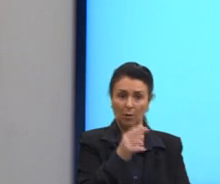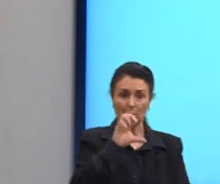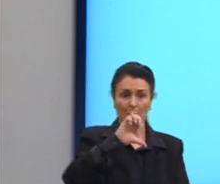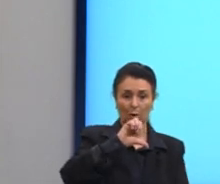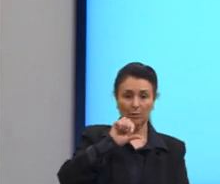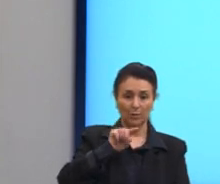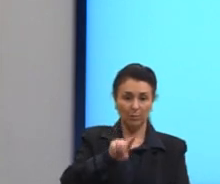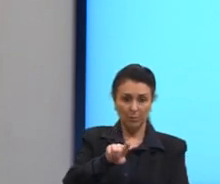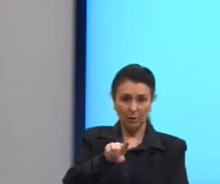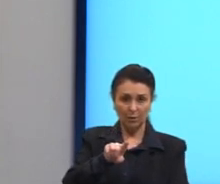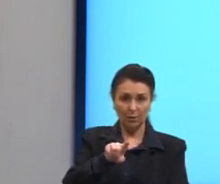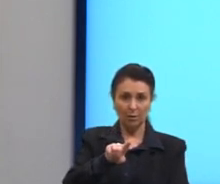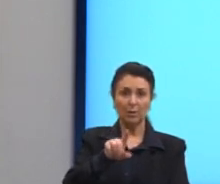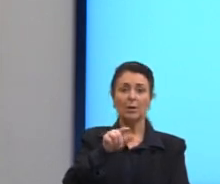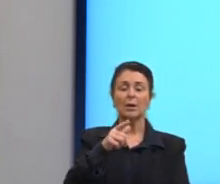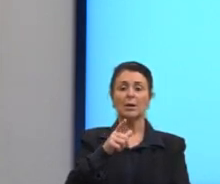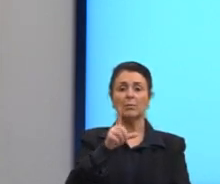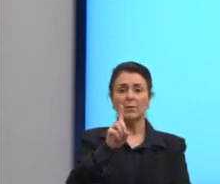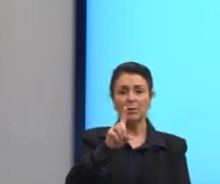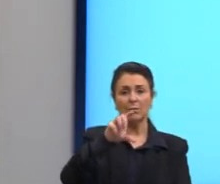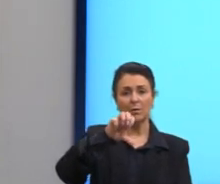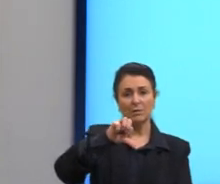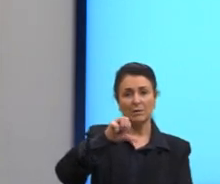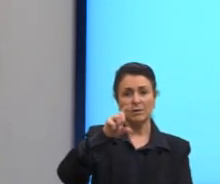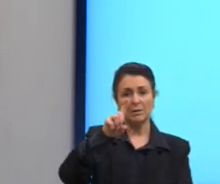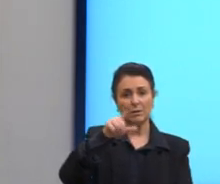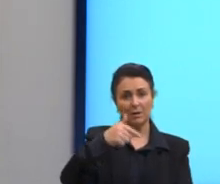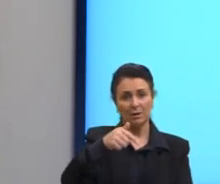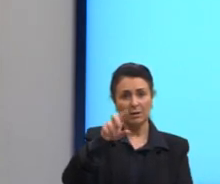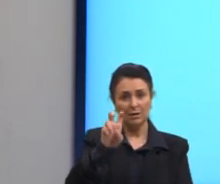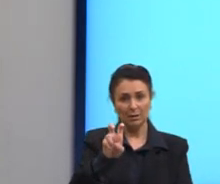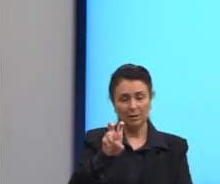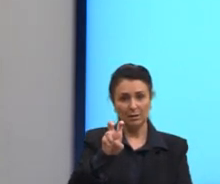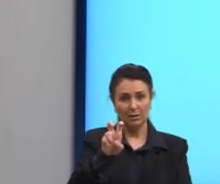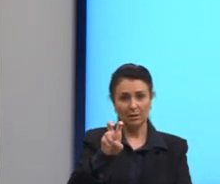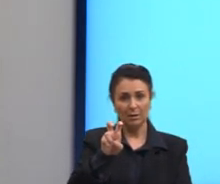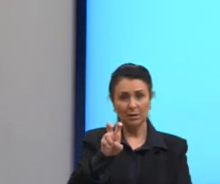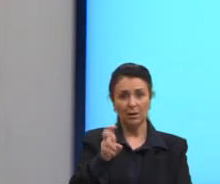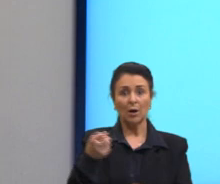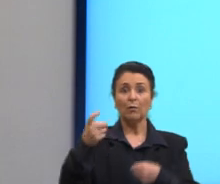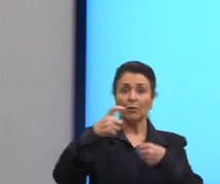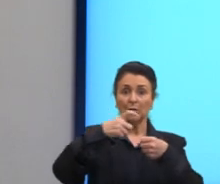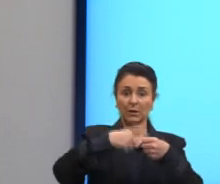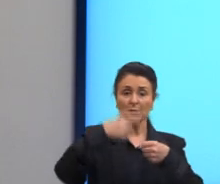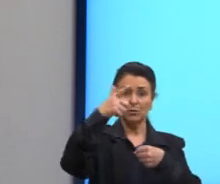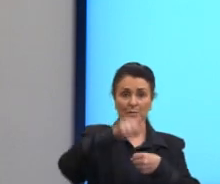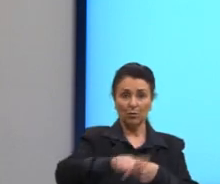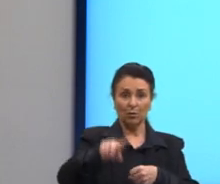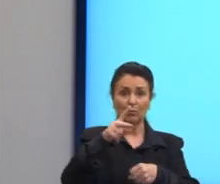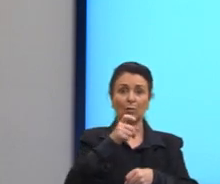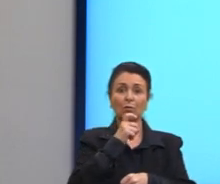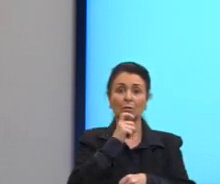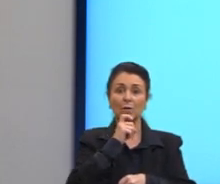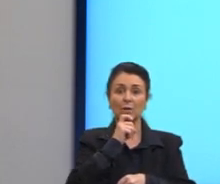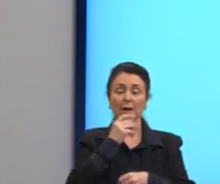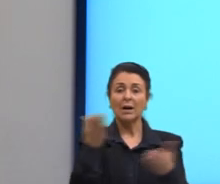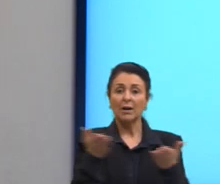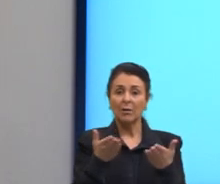indivíduos nós vamos ter em 75 e também Seguindo a linha azul aqui voltando para Verde em